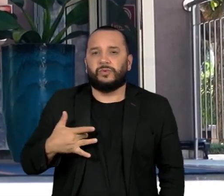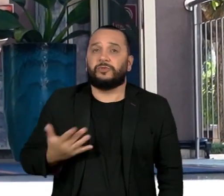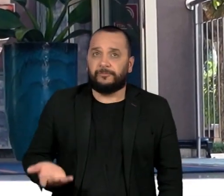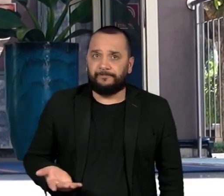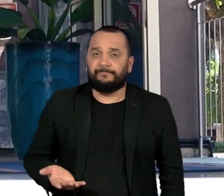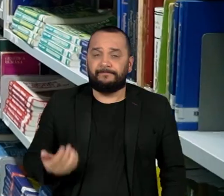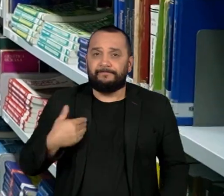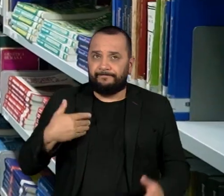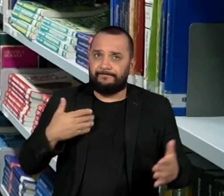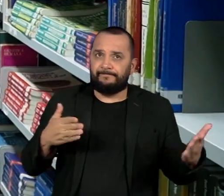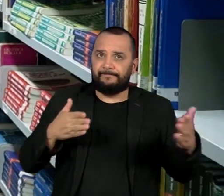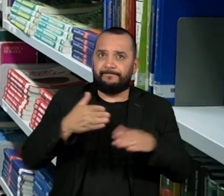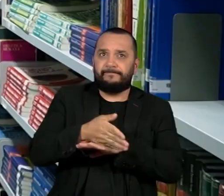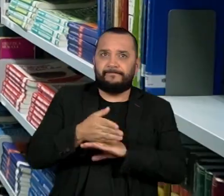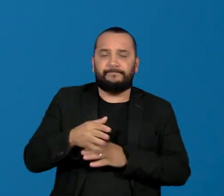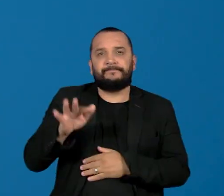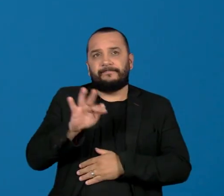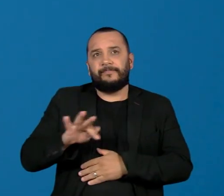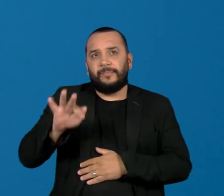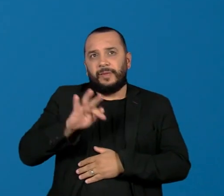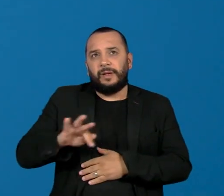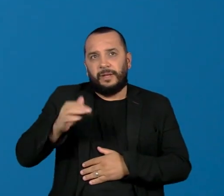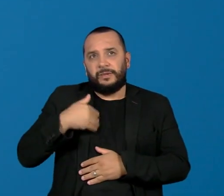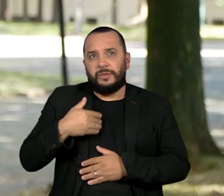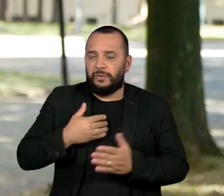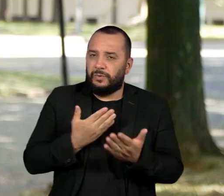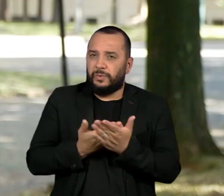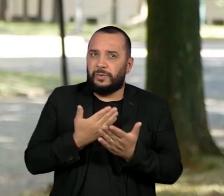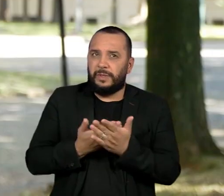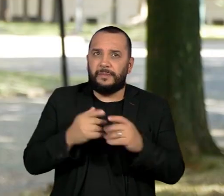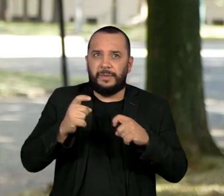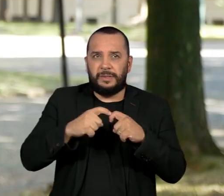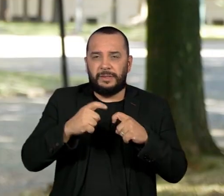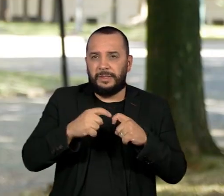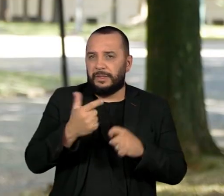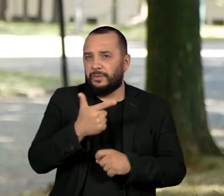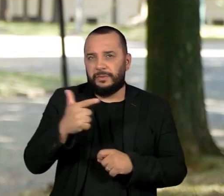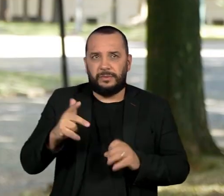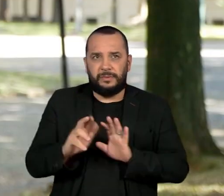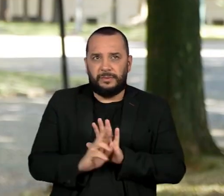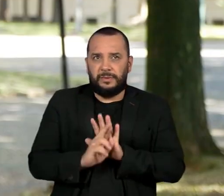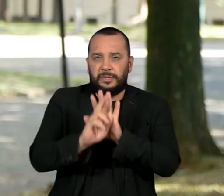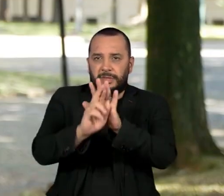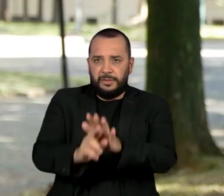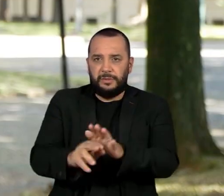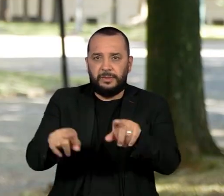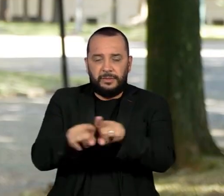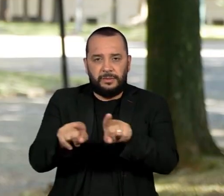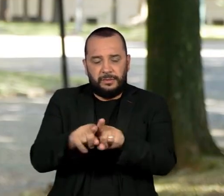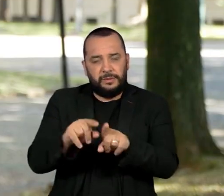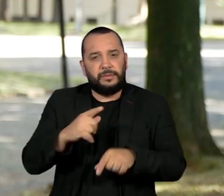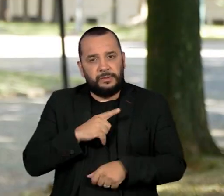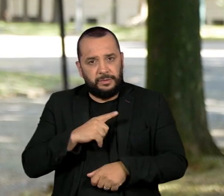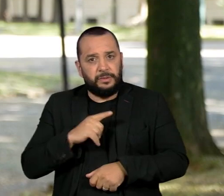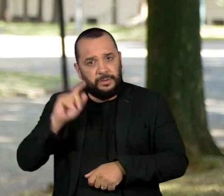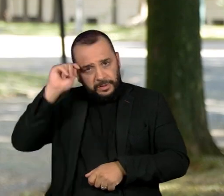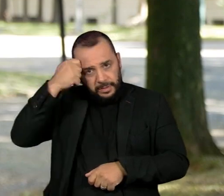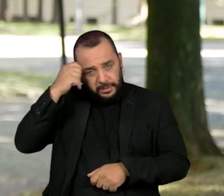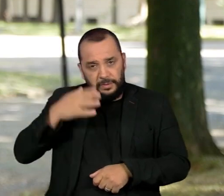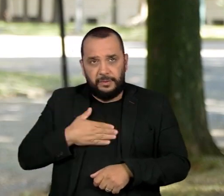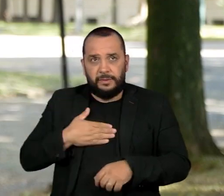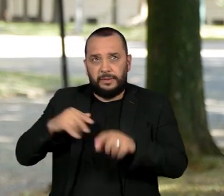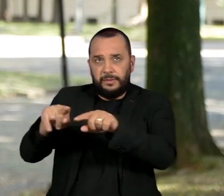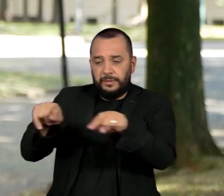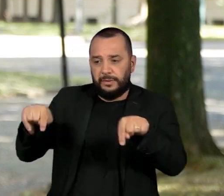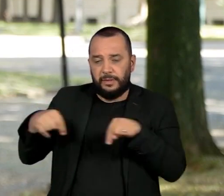Quando eu entrei na faculdade, no curso de medicina como um todo, a gente não tem uma representatividade negra, né? Na minha sala,